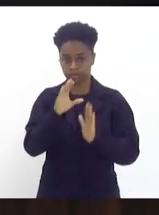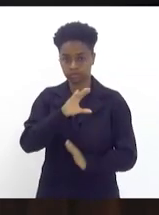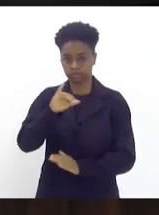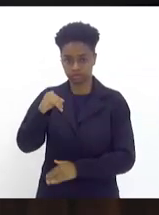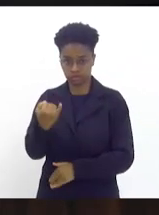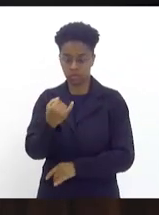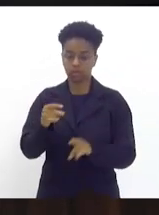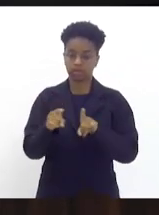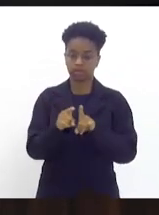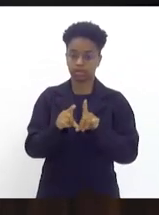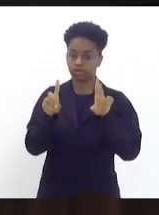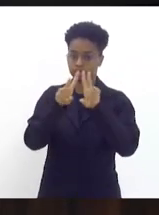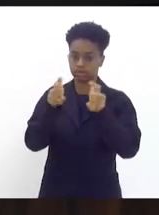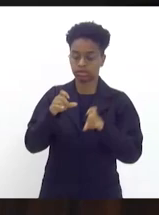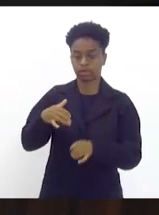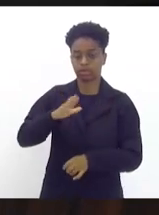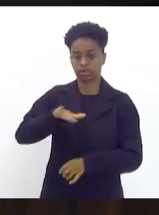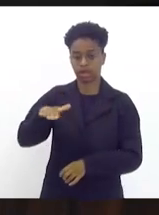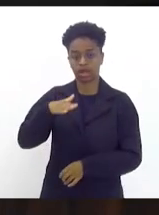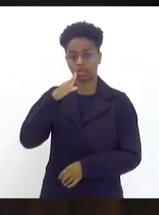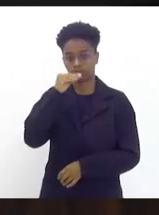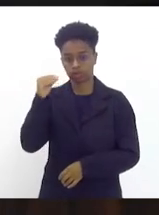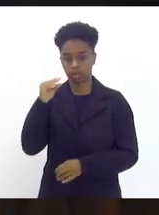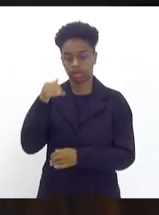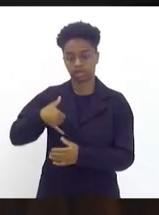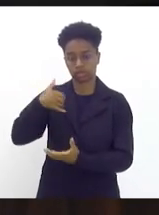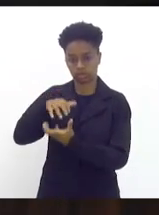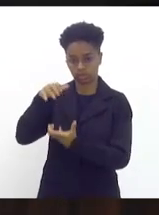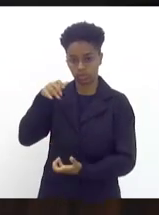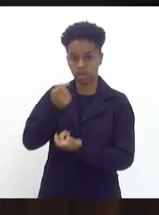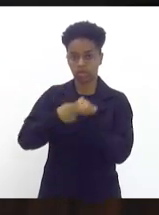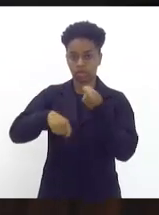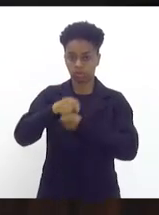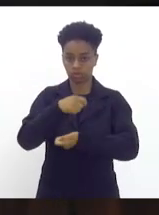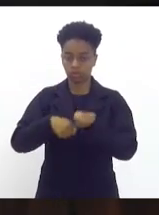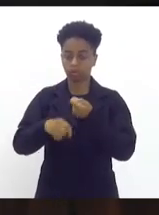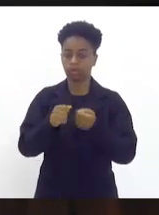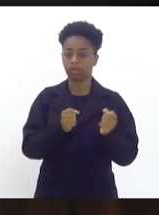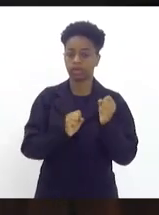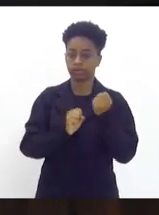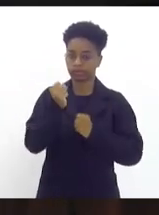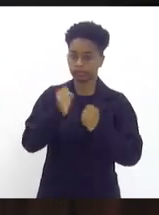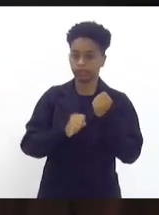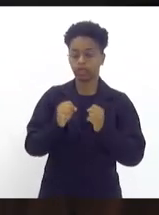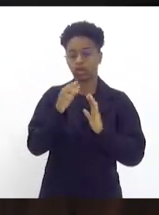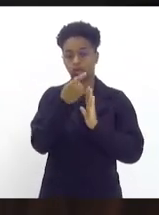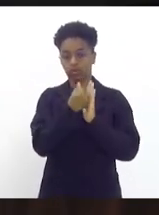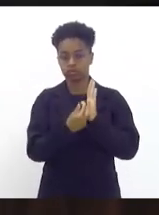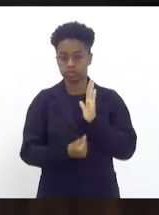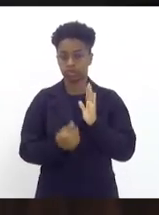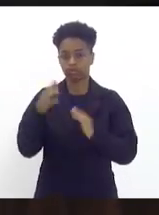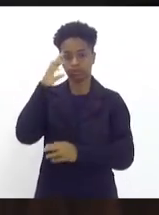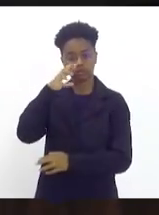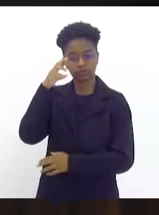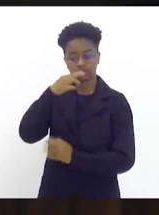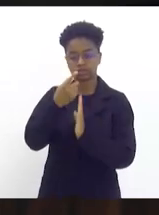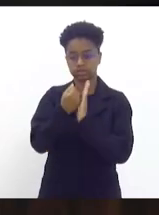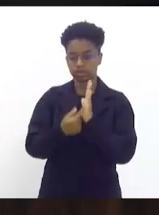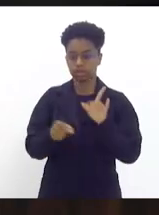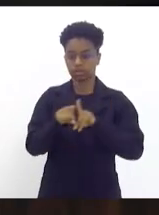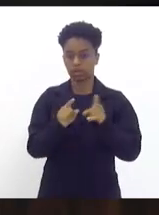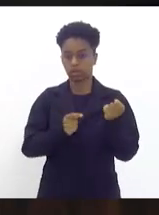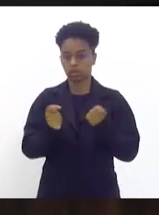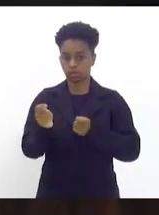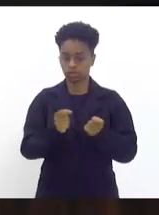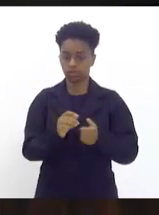de assuntos da Criança e do Adolescente e do idoso de Economia indust comércio de orçamento Finanças fiscalização financeira e controle